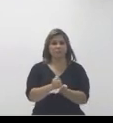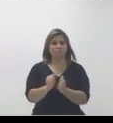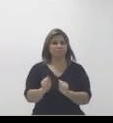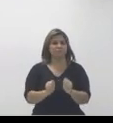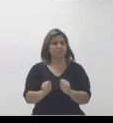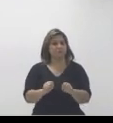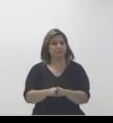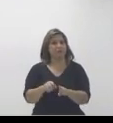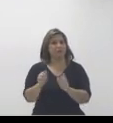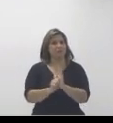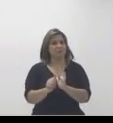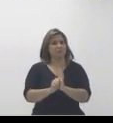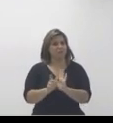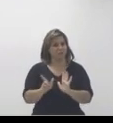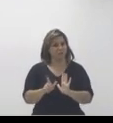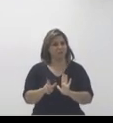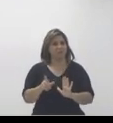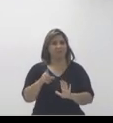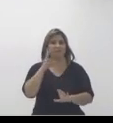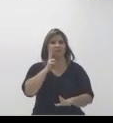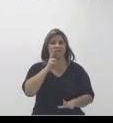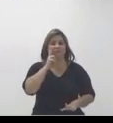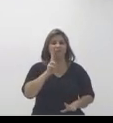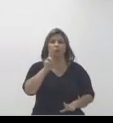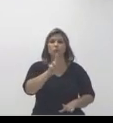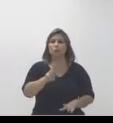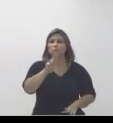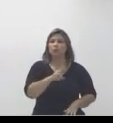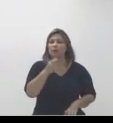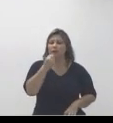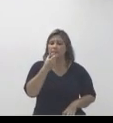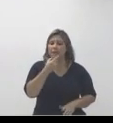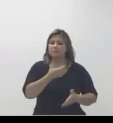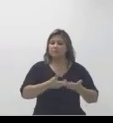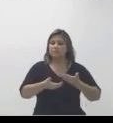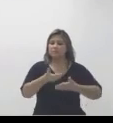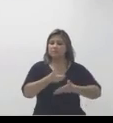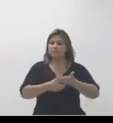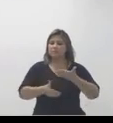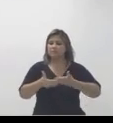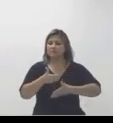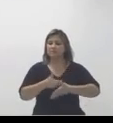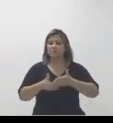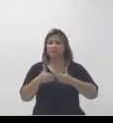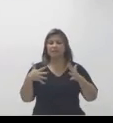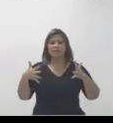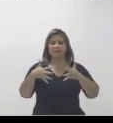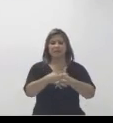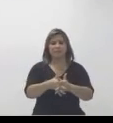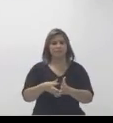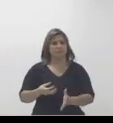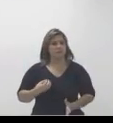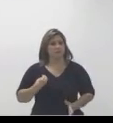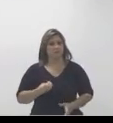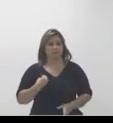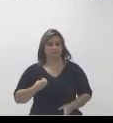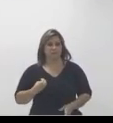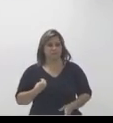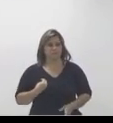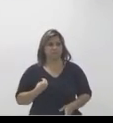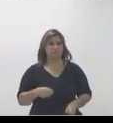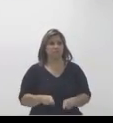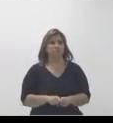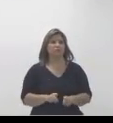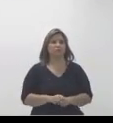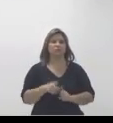faz uso de uma substância mas que essa substância é a relação que estabelece com ela não impede que eu é